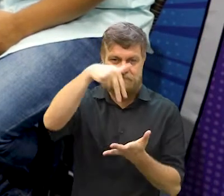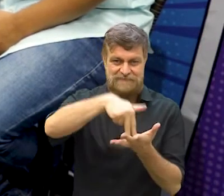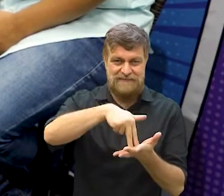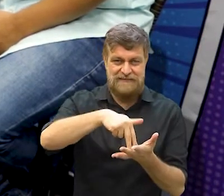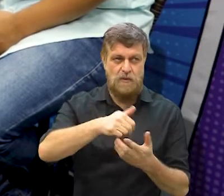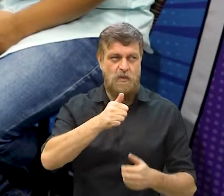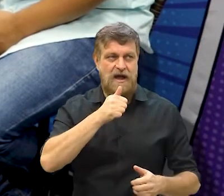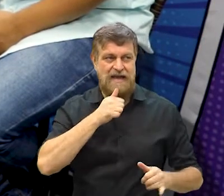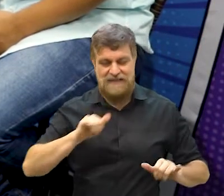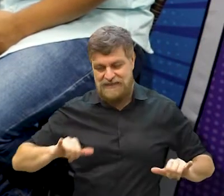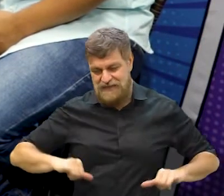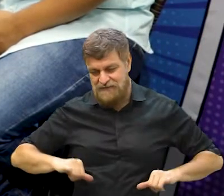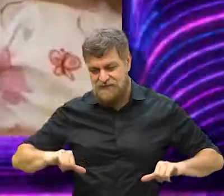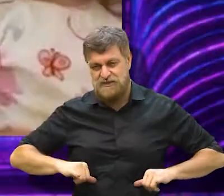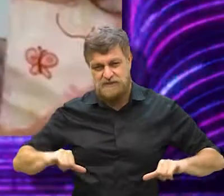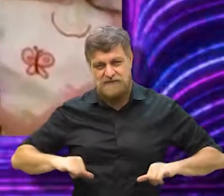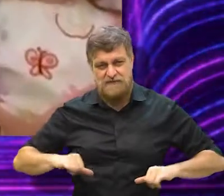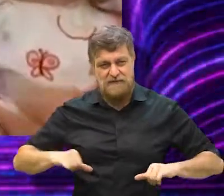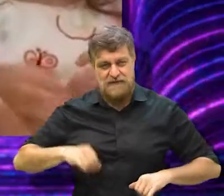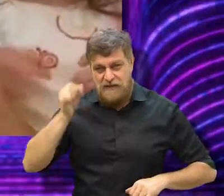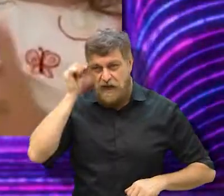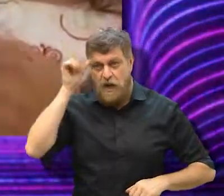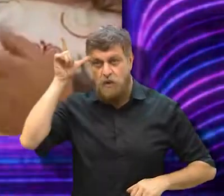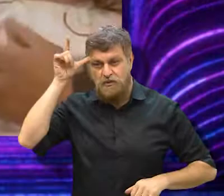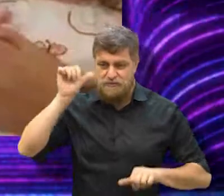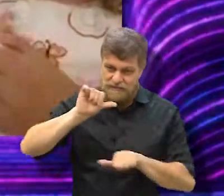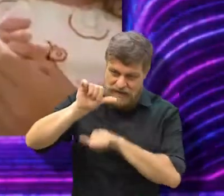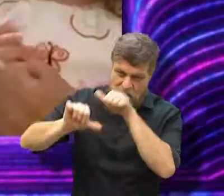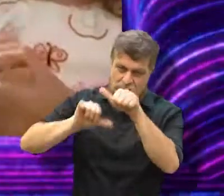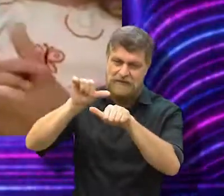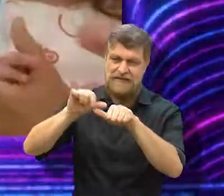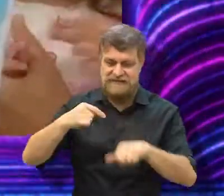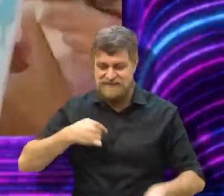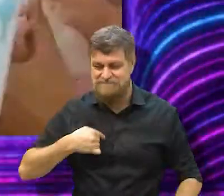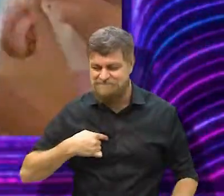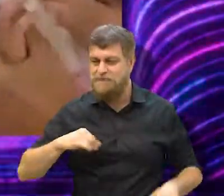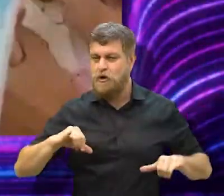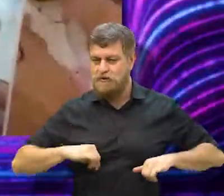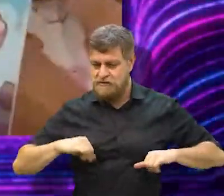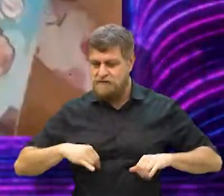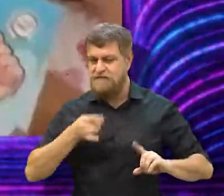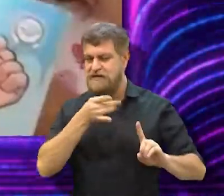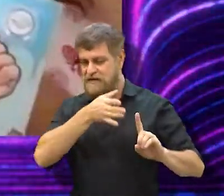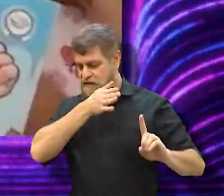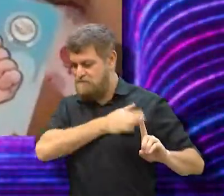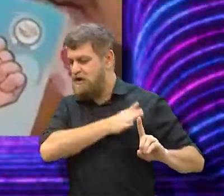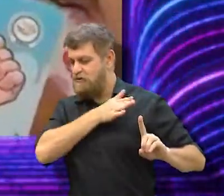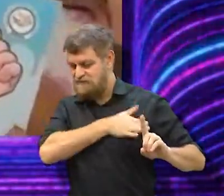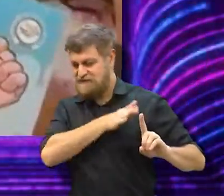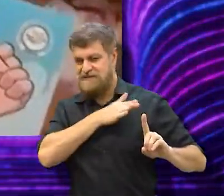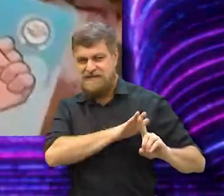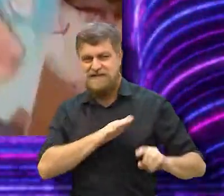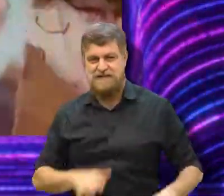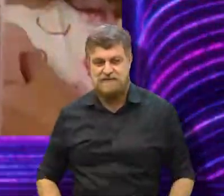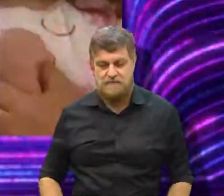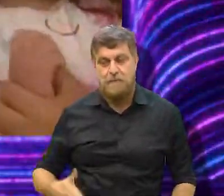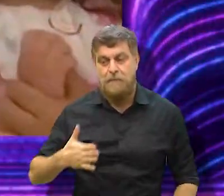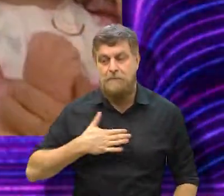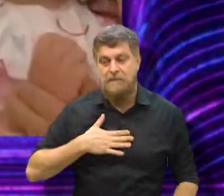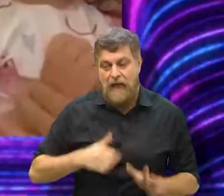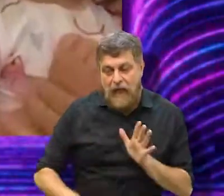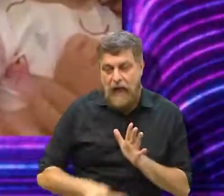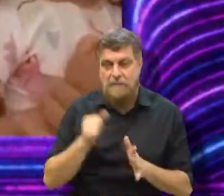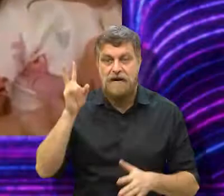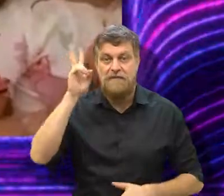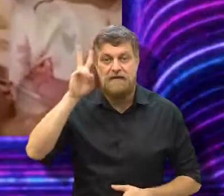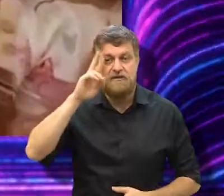ainda sofrendo essa coisa, essa mudança, um pouco de preconceito aqui, pelo menos aqui em Manaus. E eu acho que ele me representou muito.